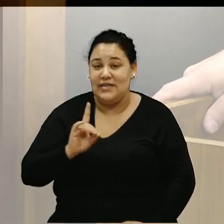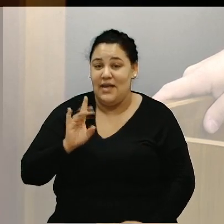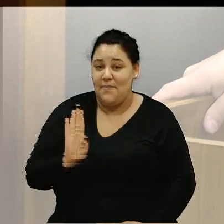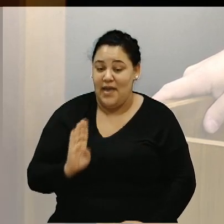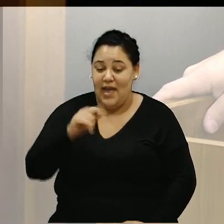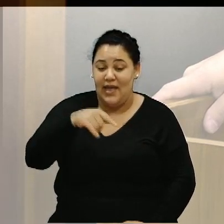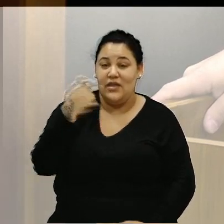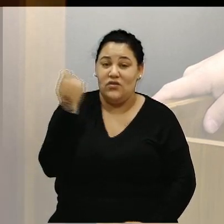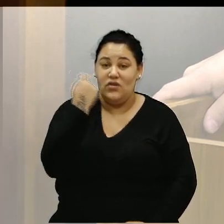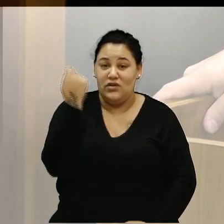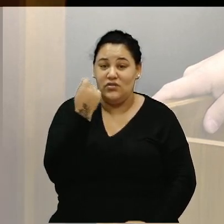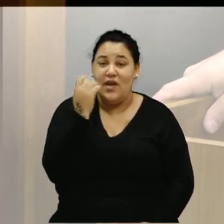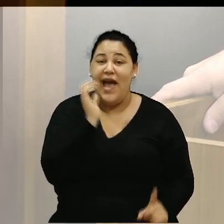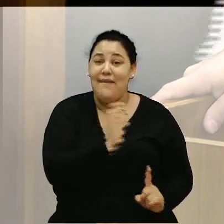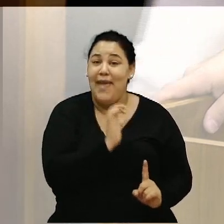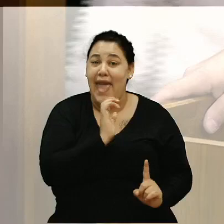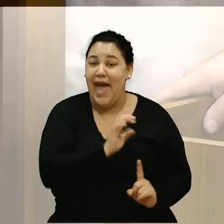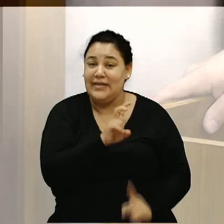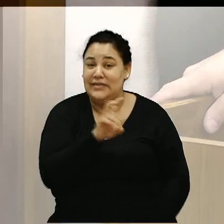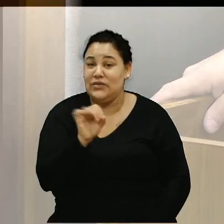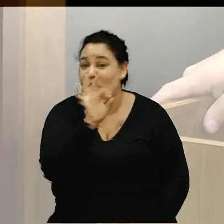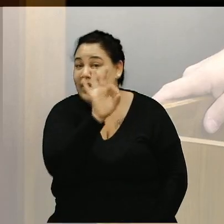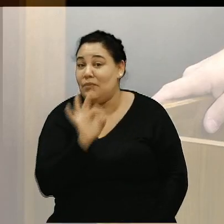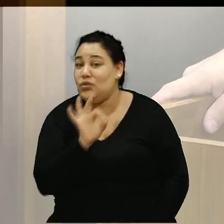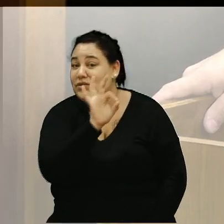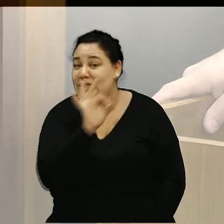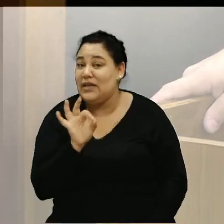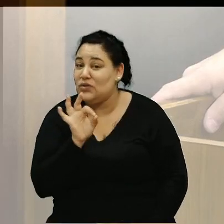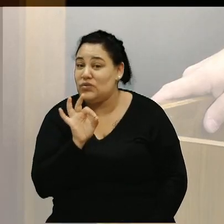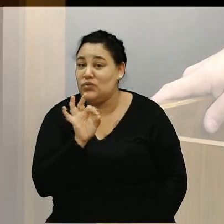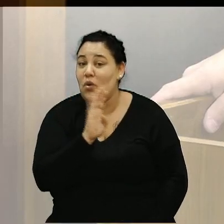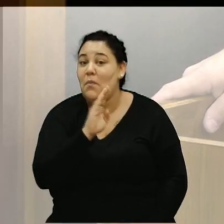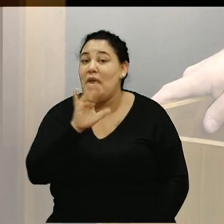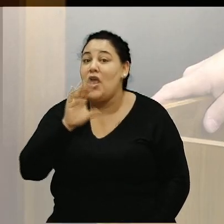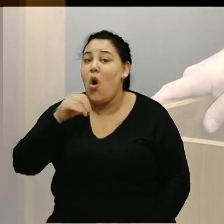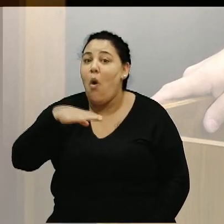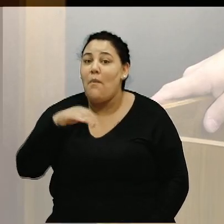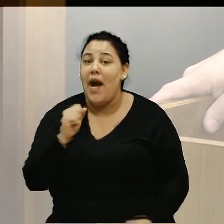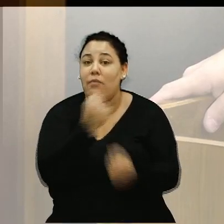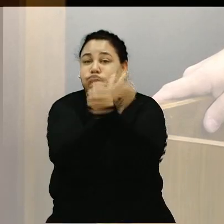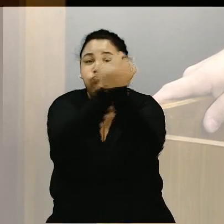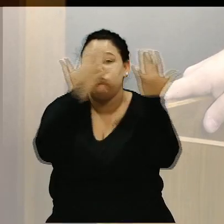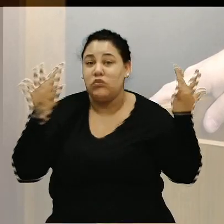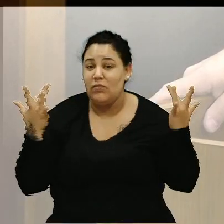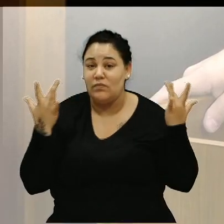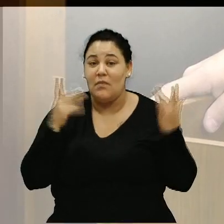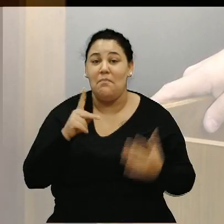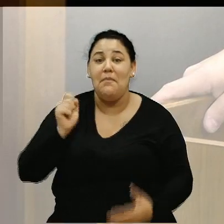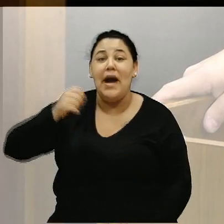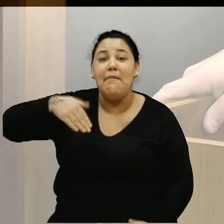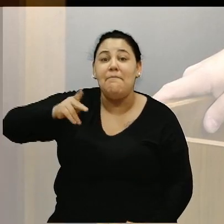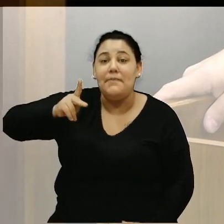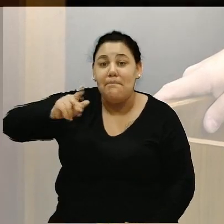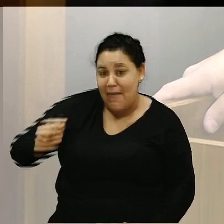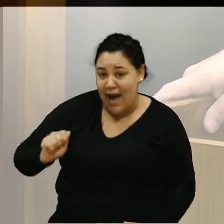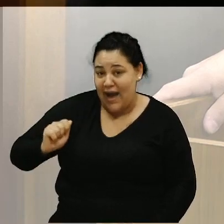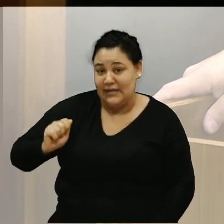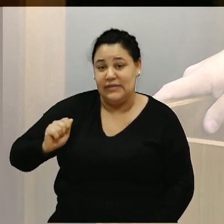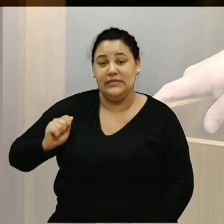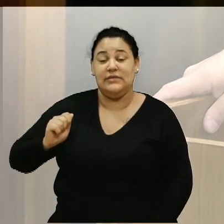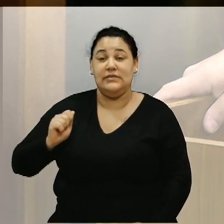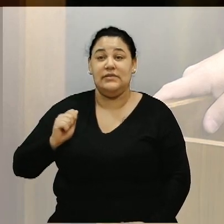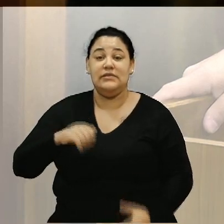ameaça 50%, né, do bioma Pampa. Então, é